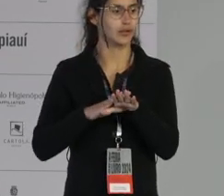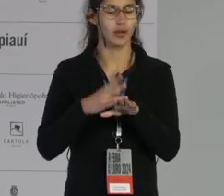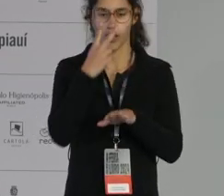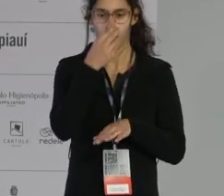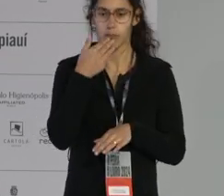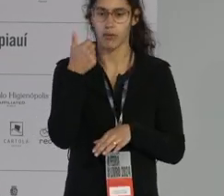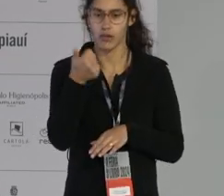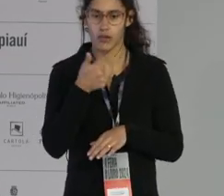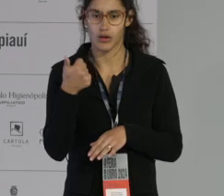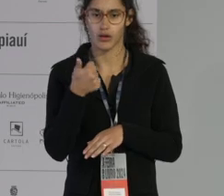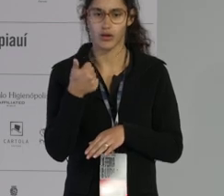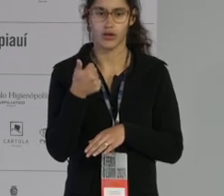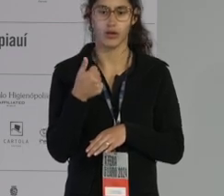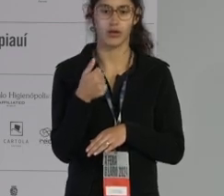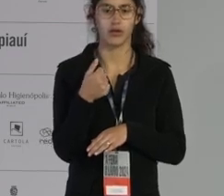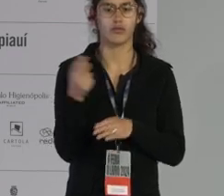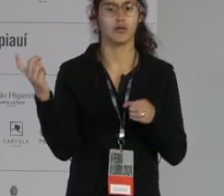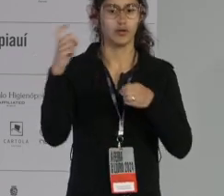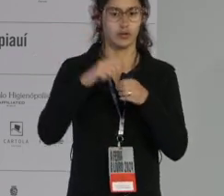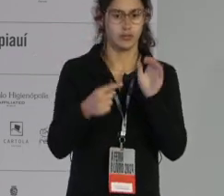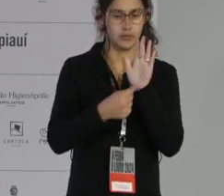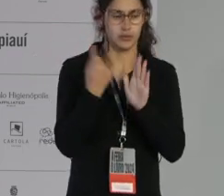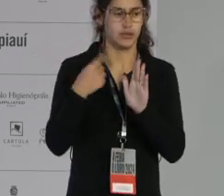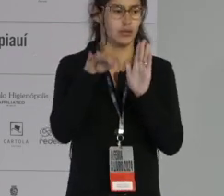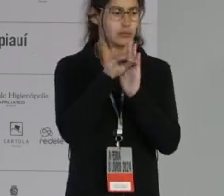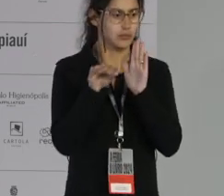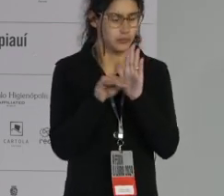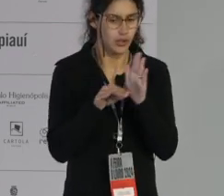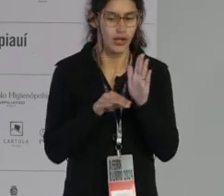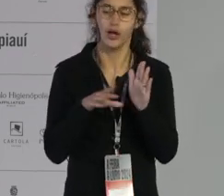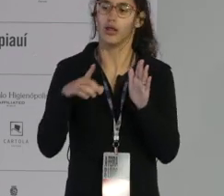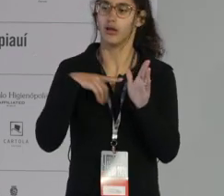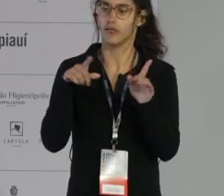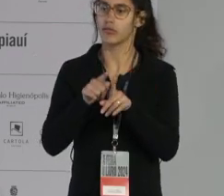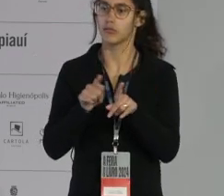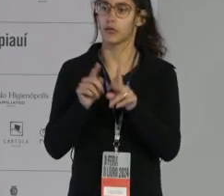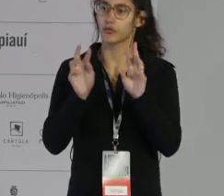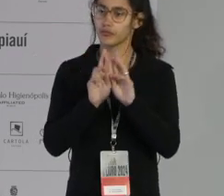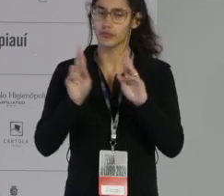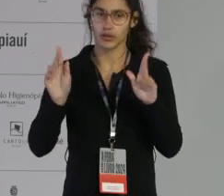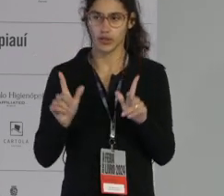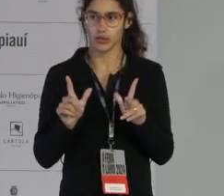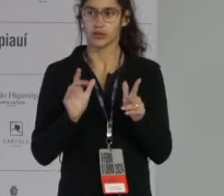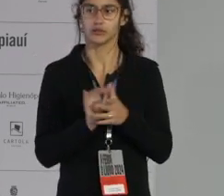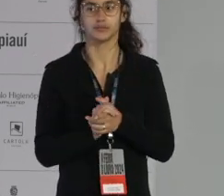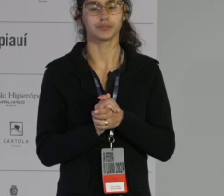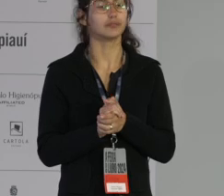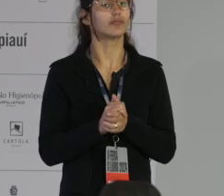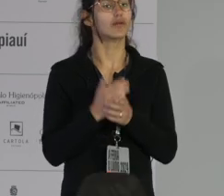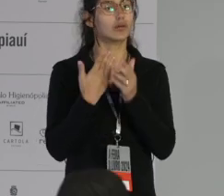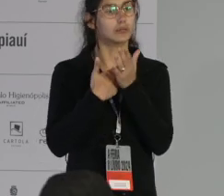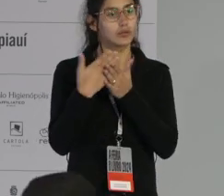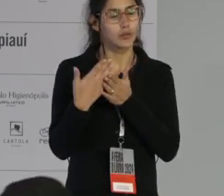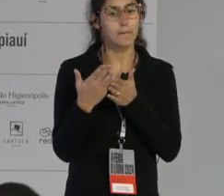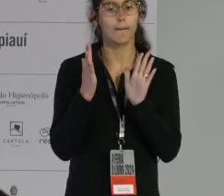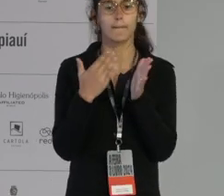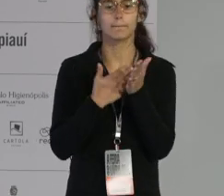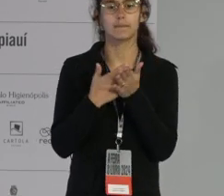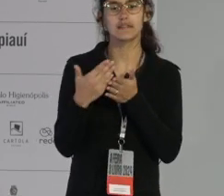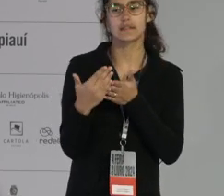melhor. Voltamos para a primeira ordem, com uma ou outra diferença tal, e daí começou. Mas daí eu